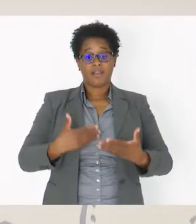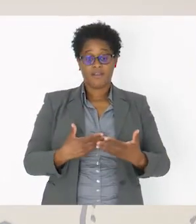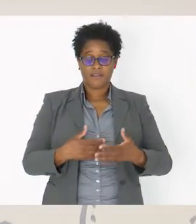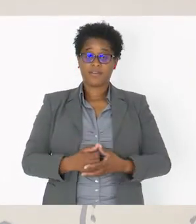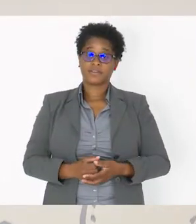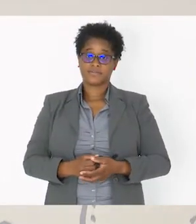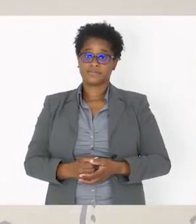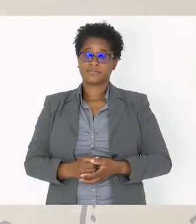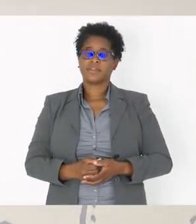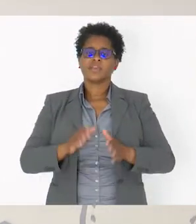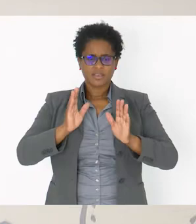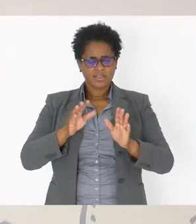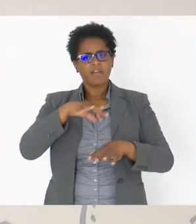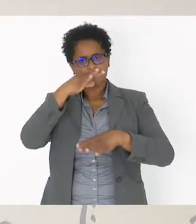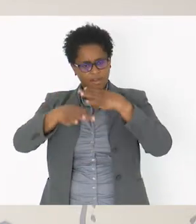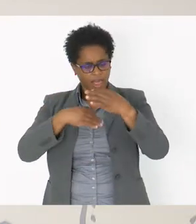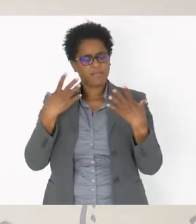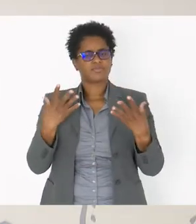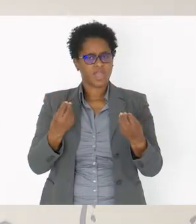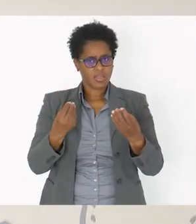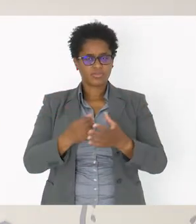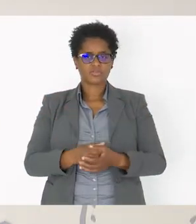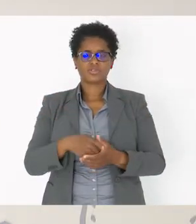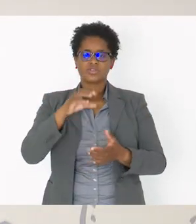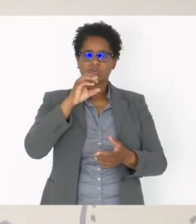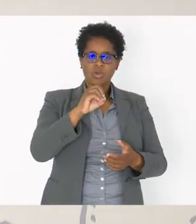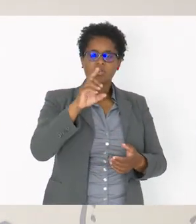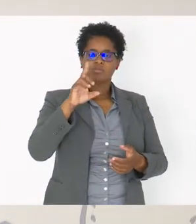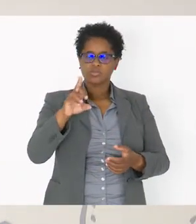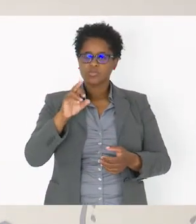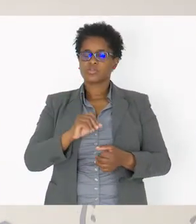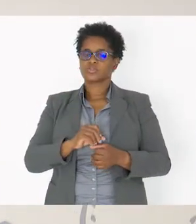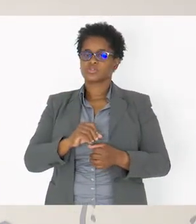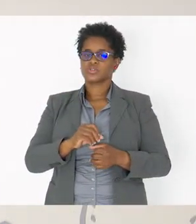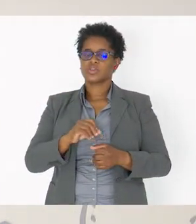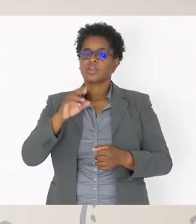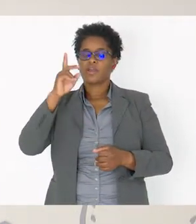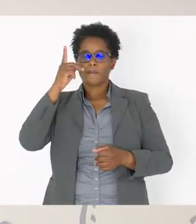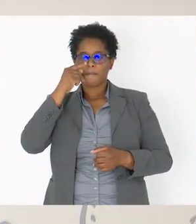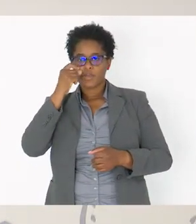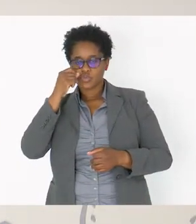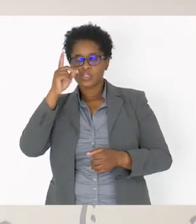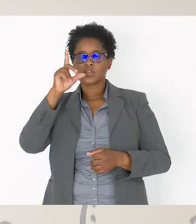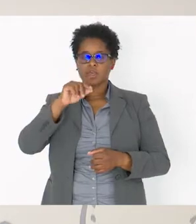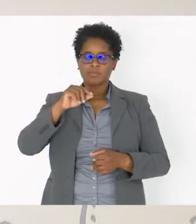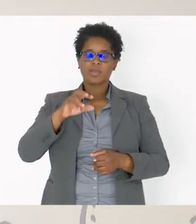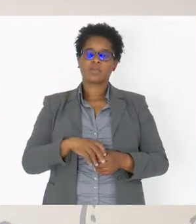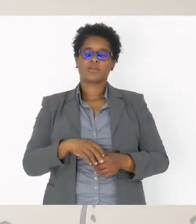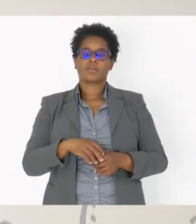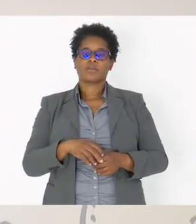Agora, já falamos tanto de órgãos reprodutores masculinos